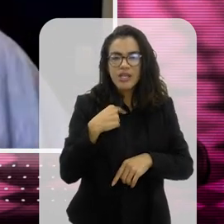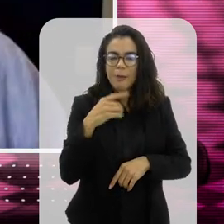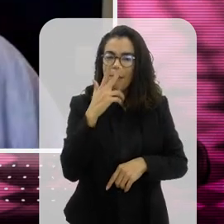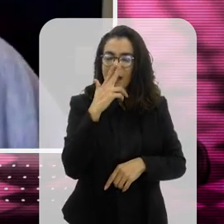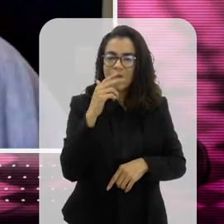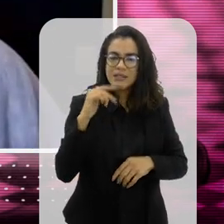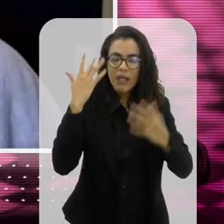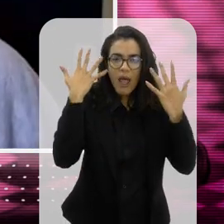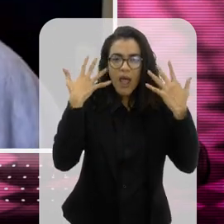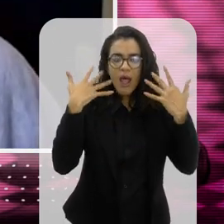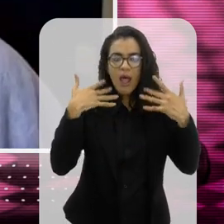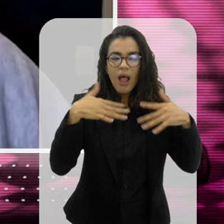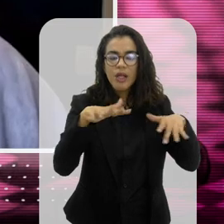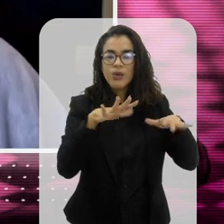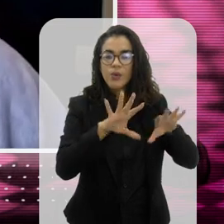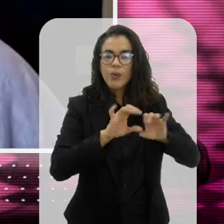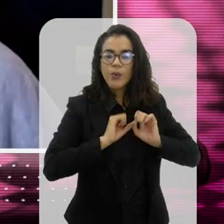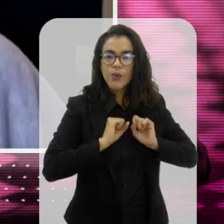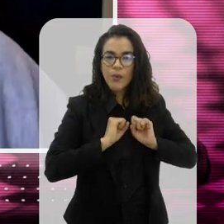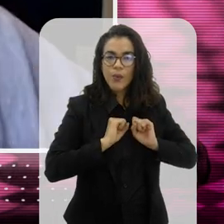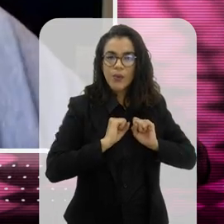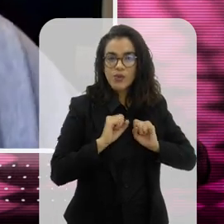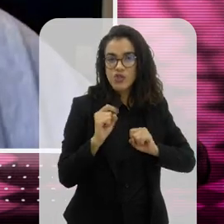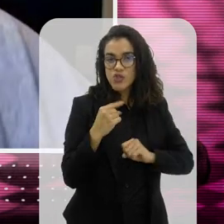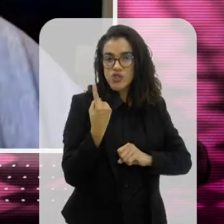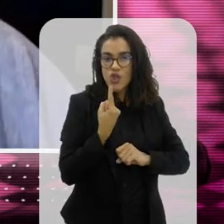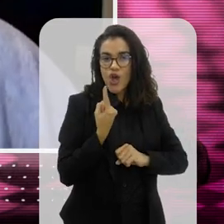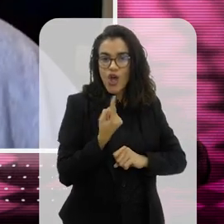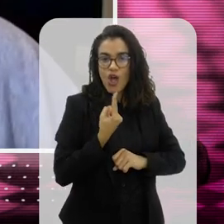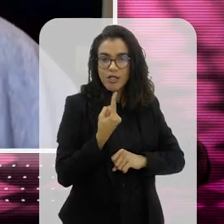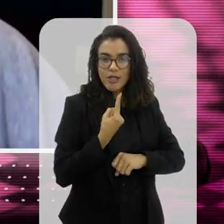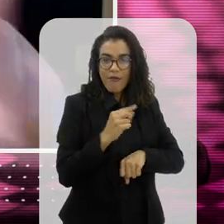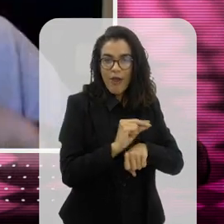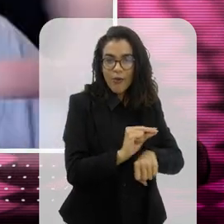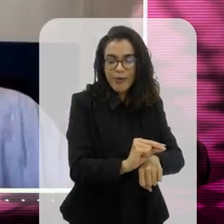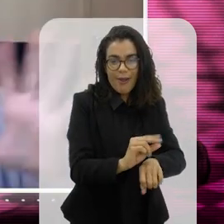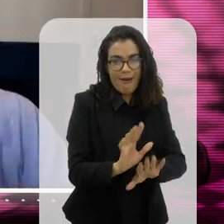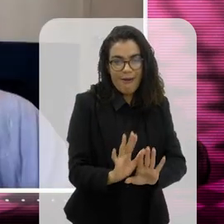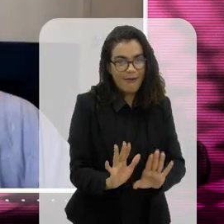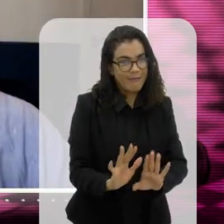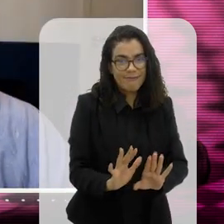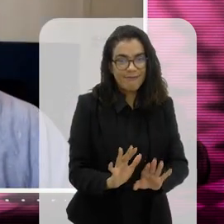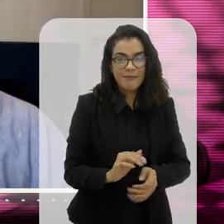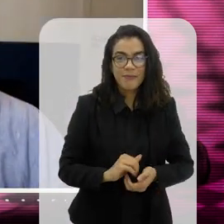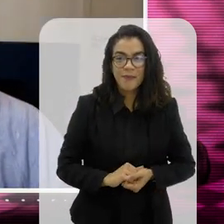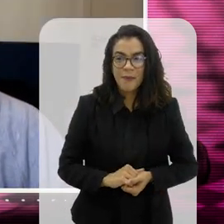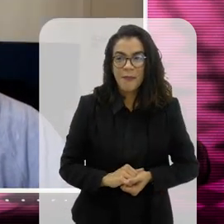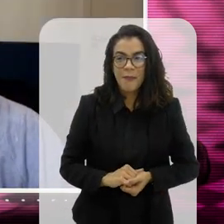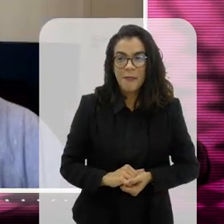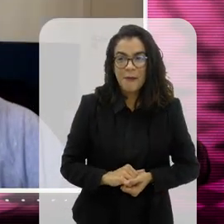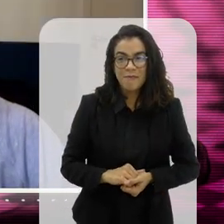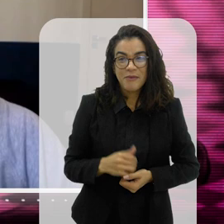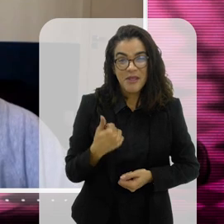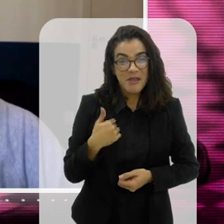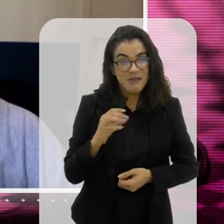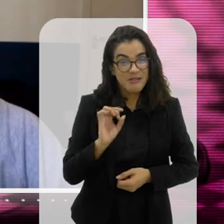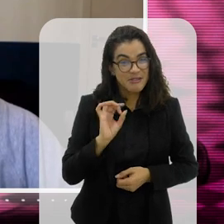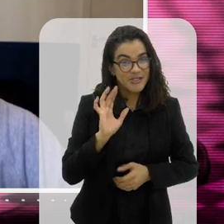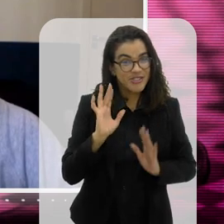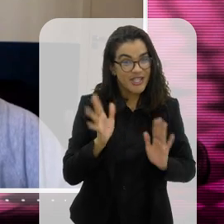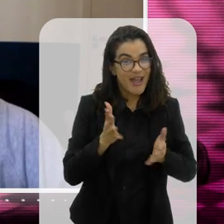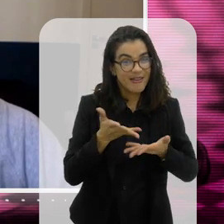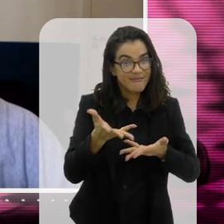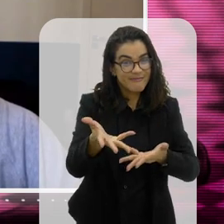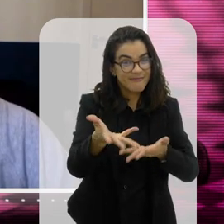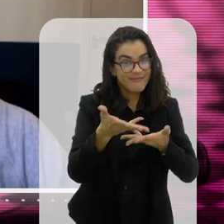gente naturaliza isso como que só a gente pode fazer ou só a gente vai fazer isso bem feito, né? Que são coisas diferentes. Verdade. Meninas, olha só, eu já